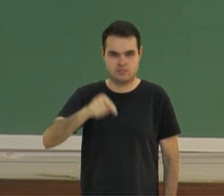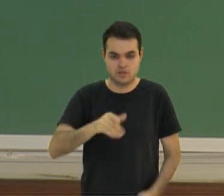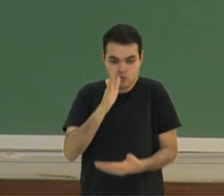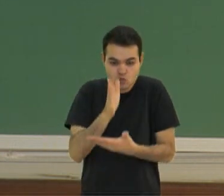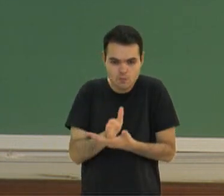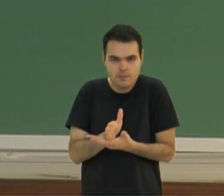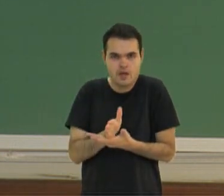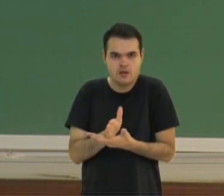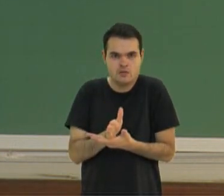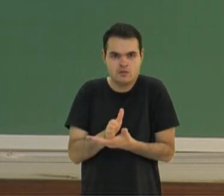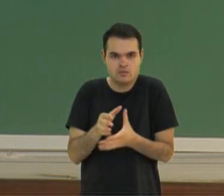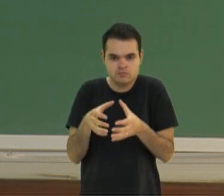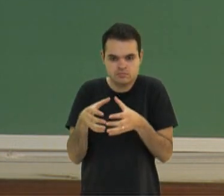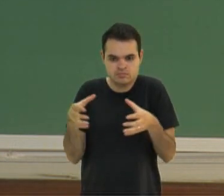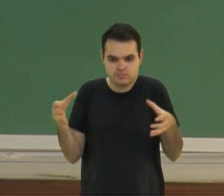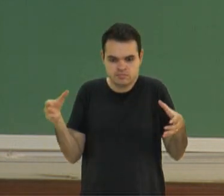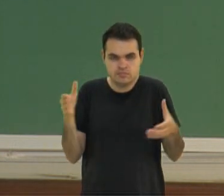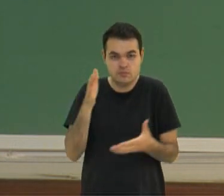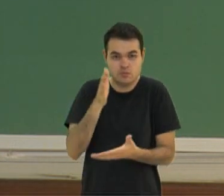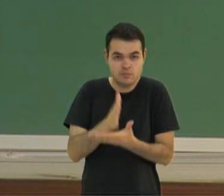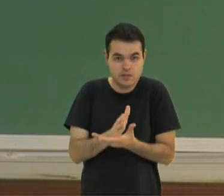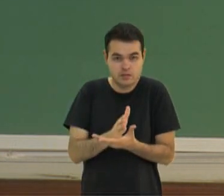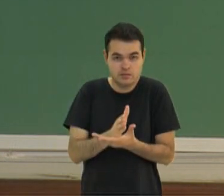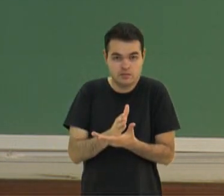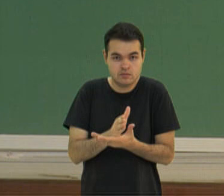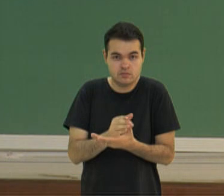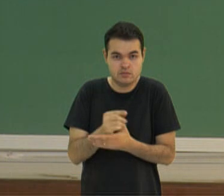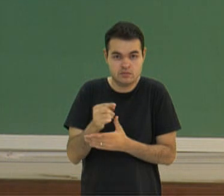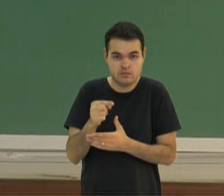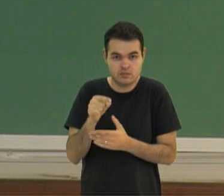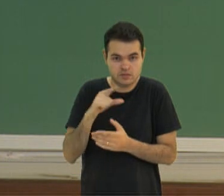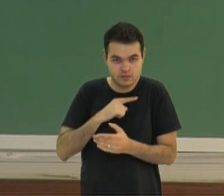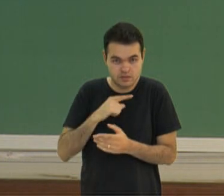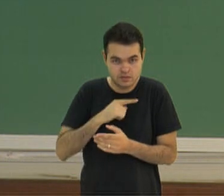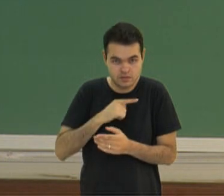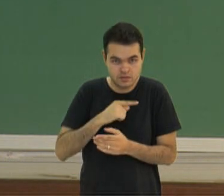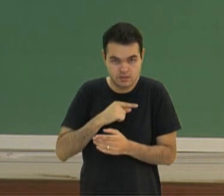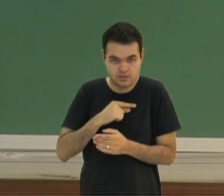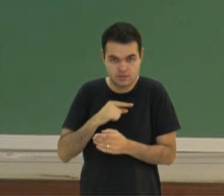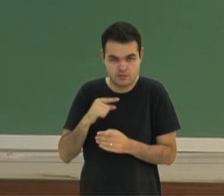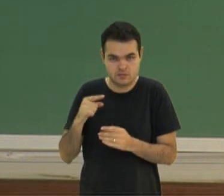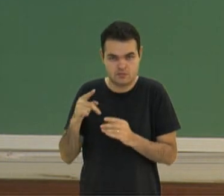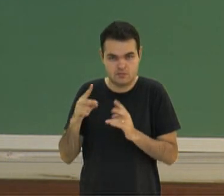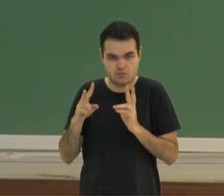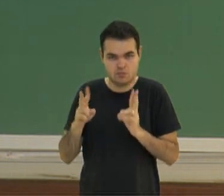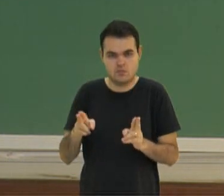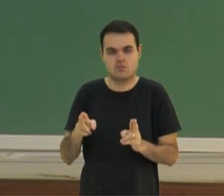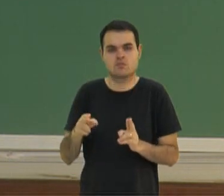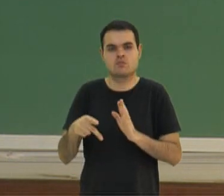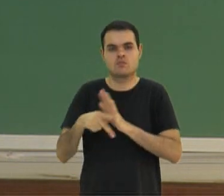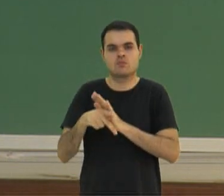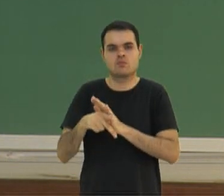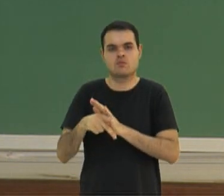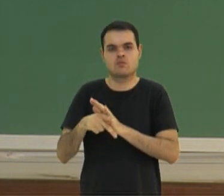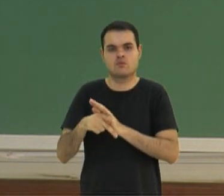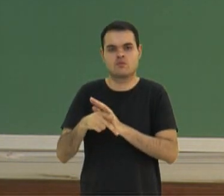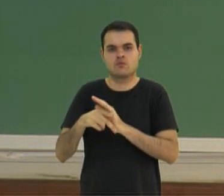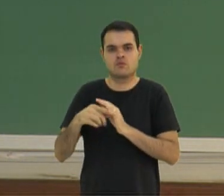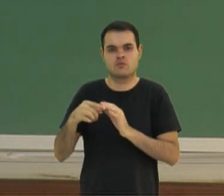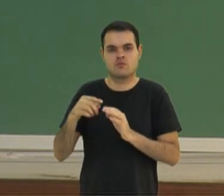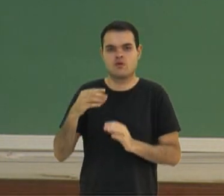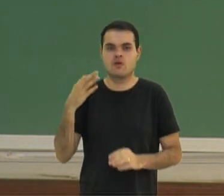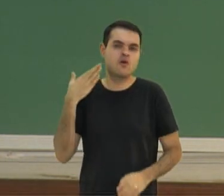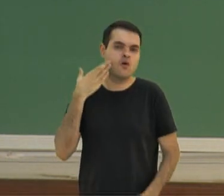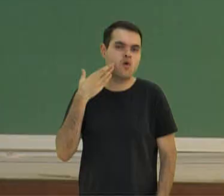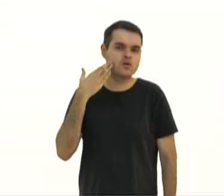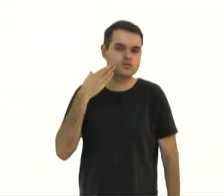não está mais atuando, a gente pode perceber pela flechinha aqui, que está sendo pela seta, que é o vetor força que está em rosa